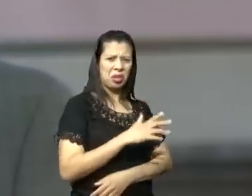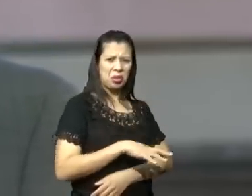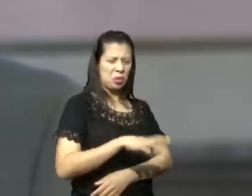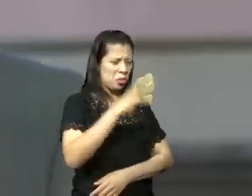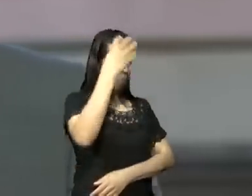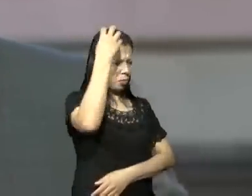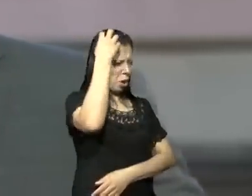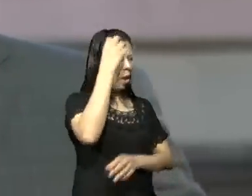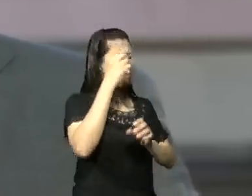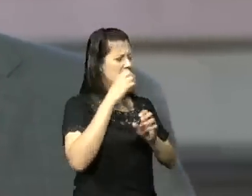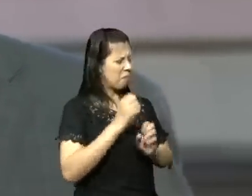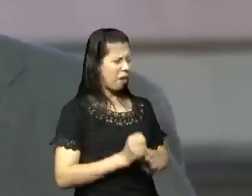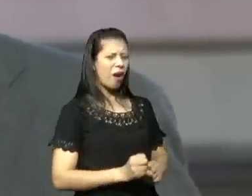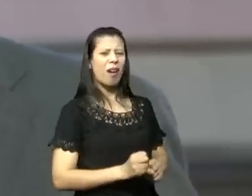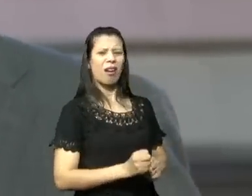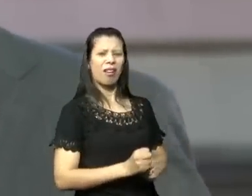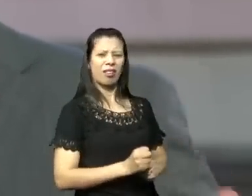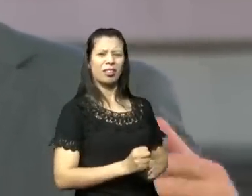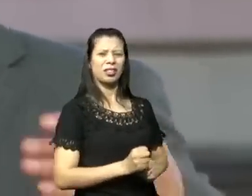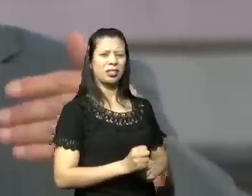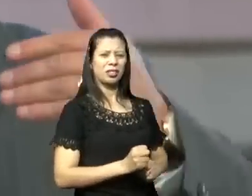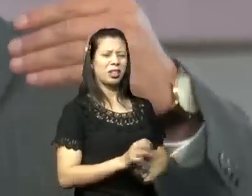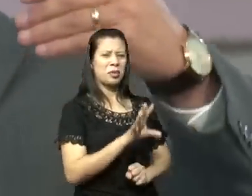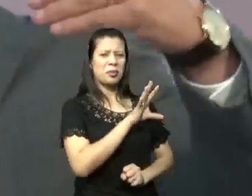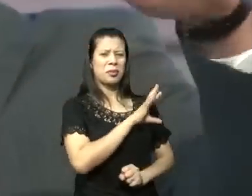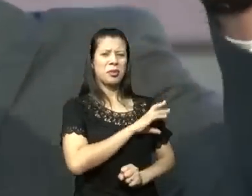você é bobagem você